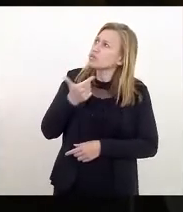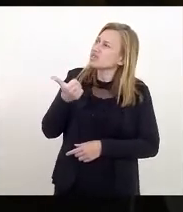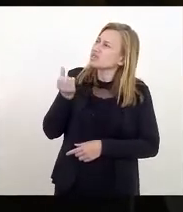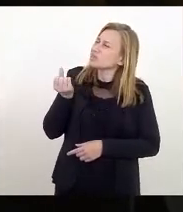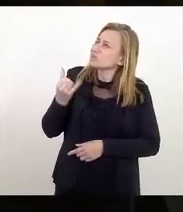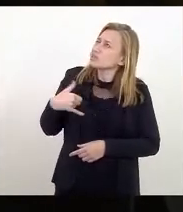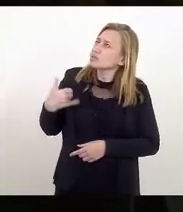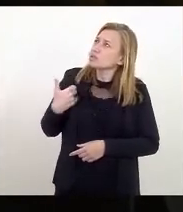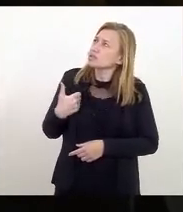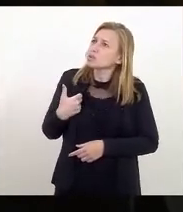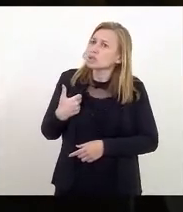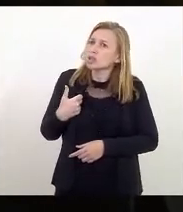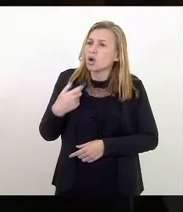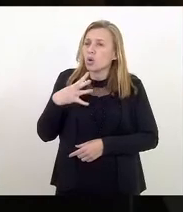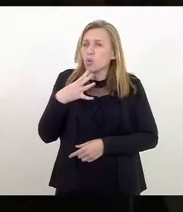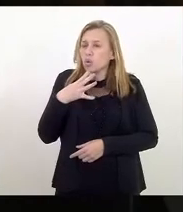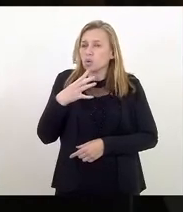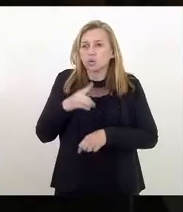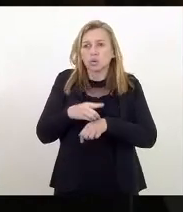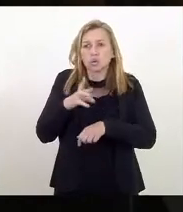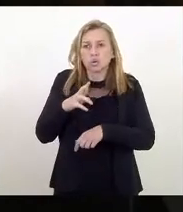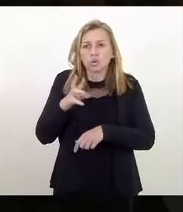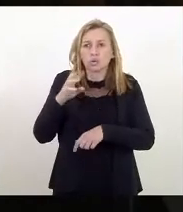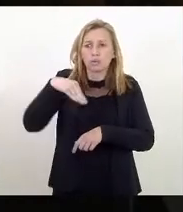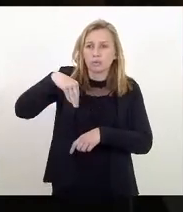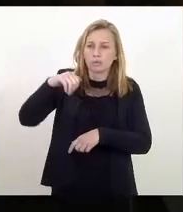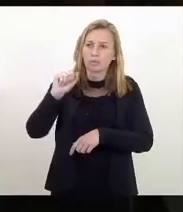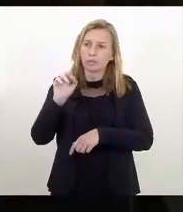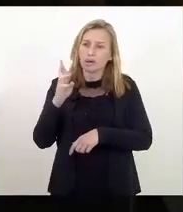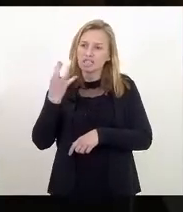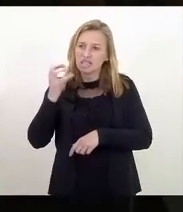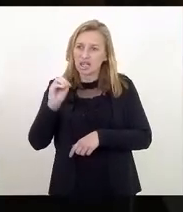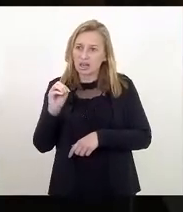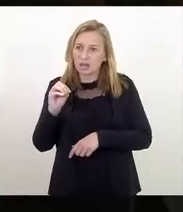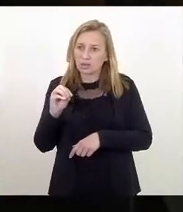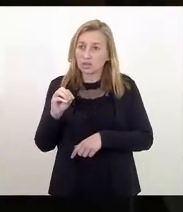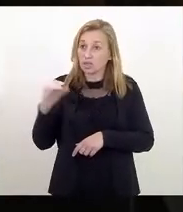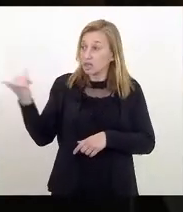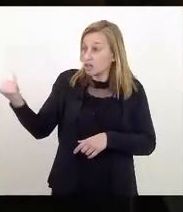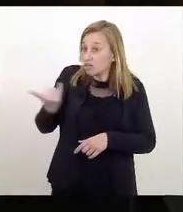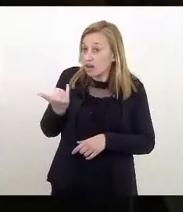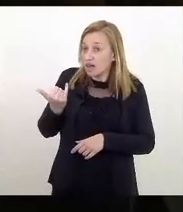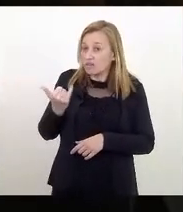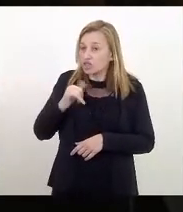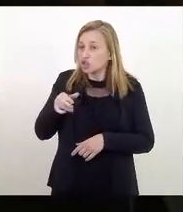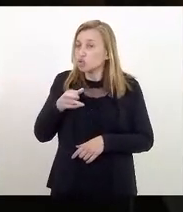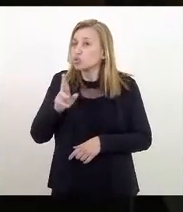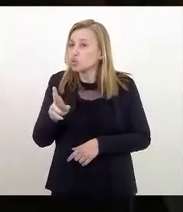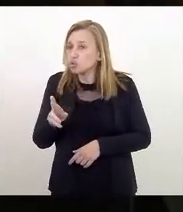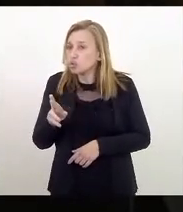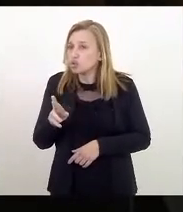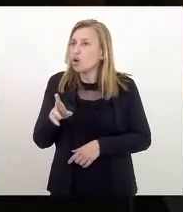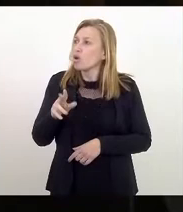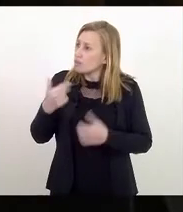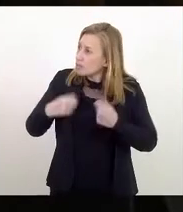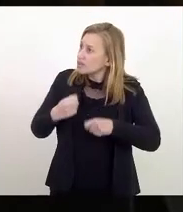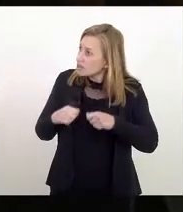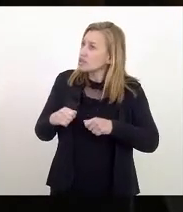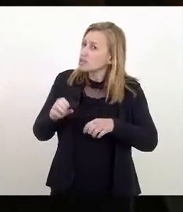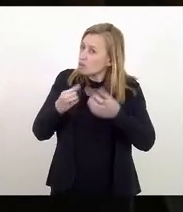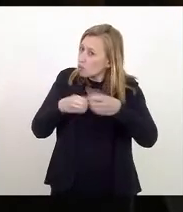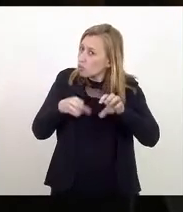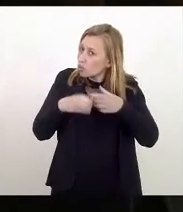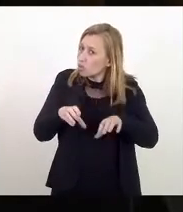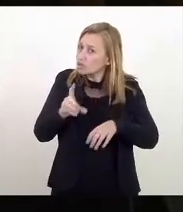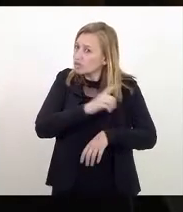anos, eu conheci o doutor Marcelo Bustamante. Ele dizia, me chamava de Júnior, Júnior, você tem que fazer o concurso para a